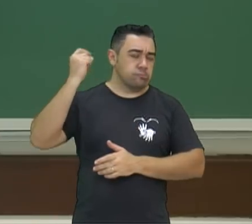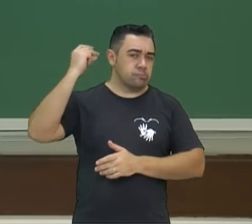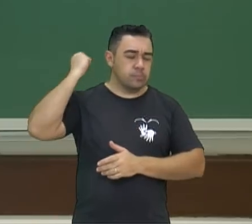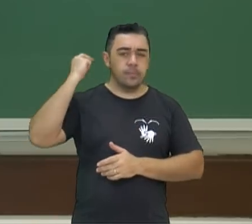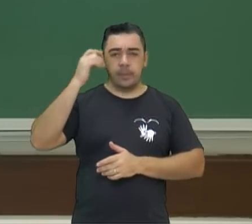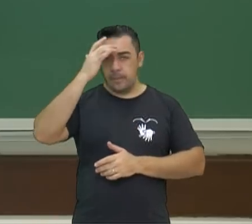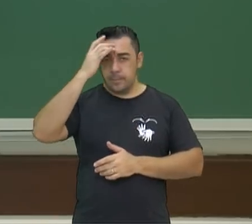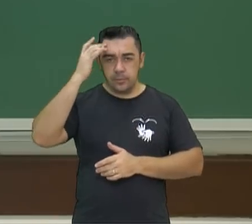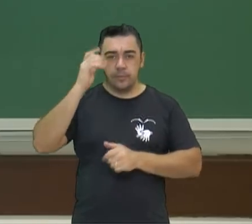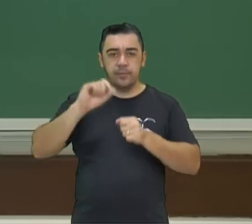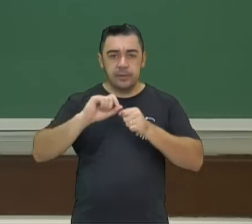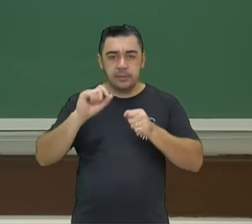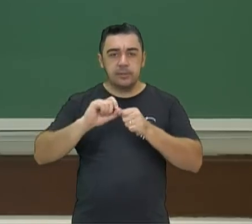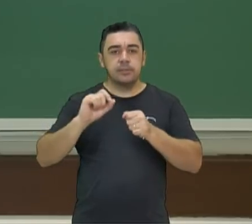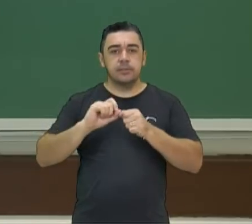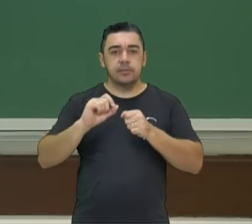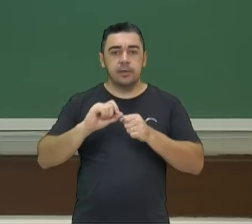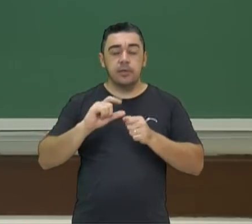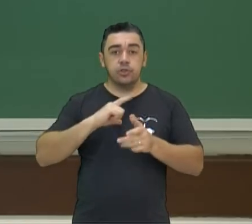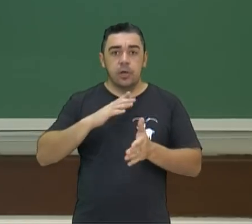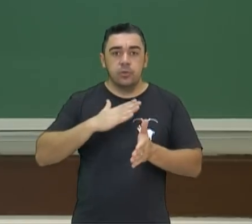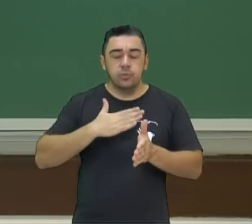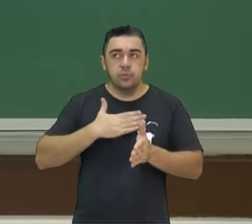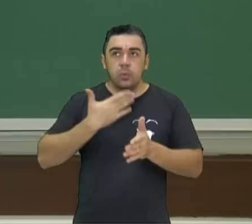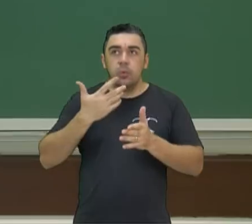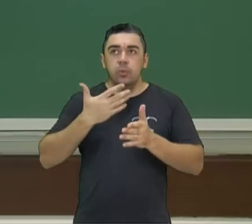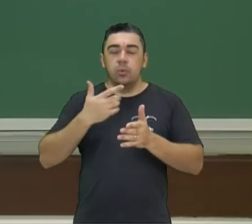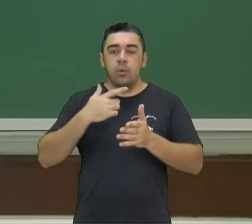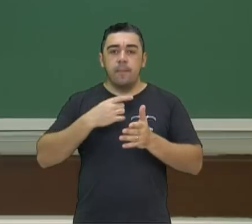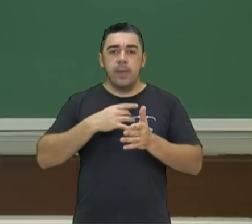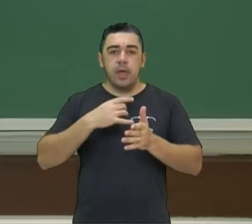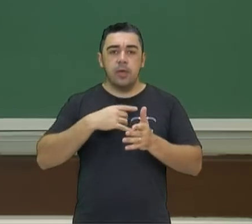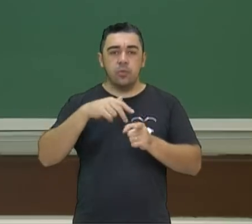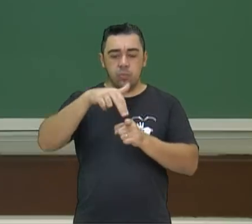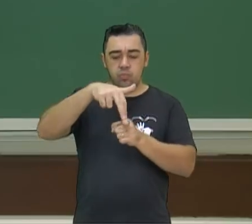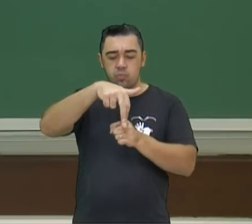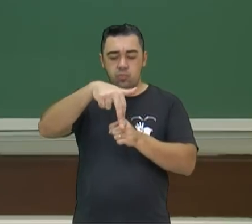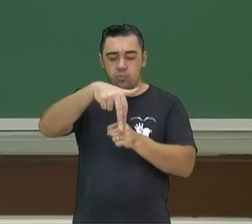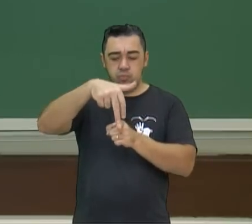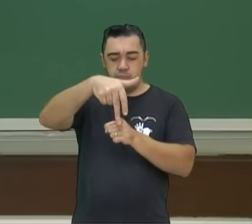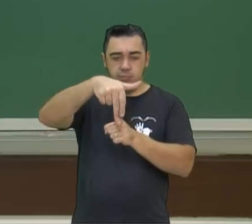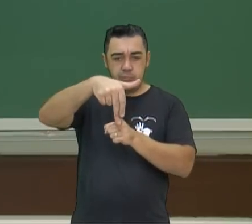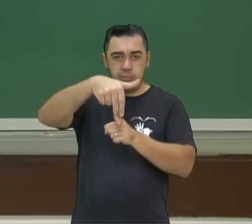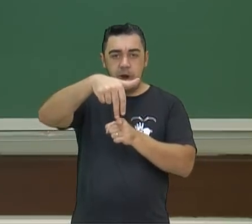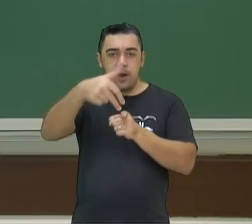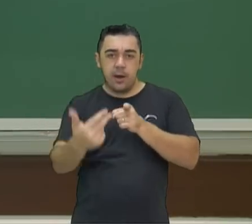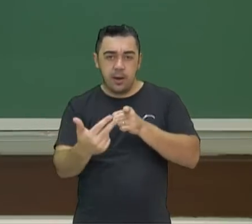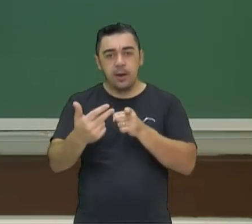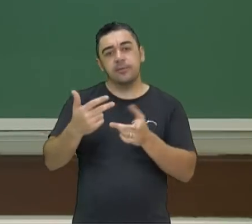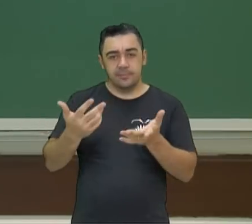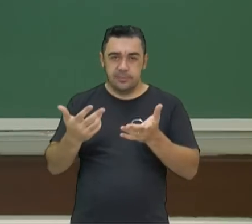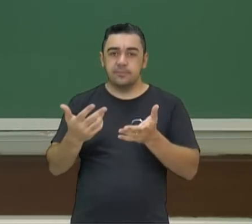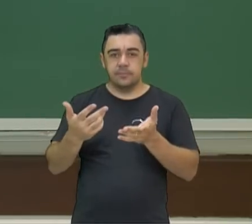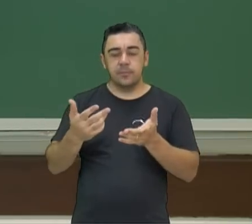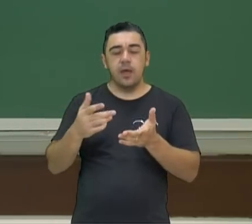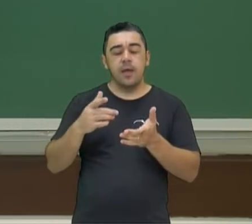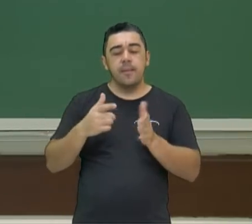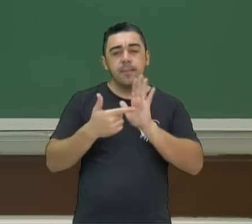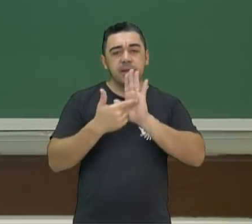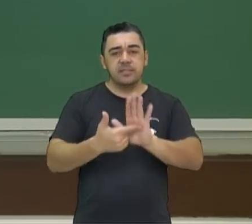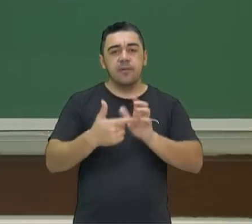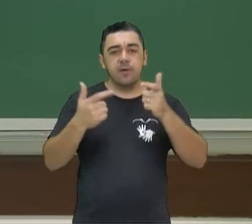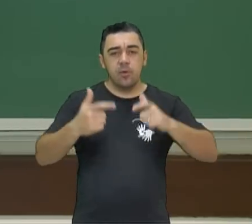pessoas levavam um susto assistindo, esses acrobatas, esses artistas circenses se